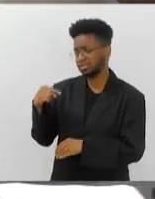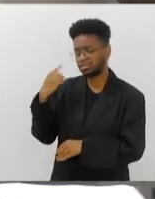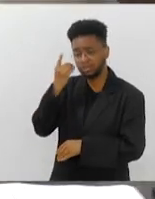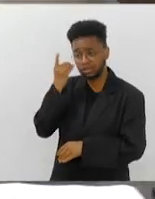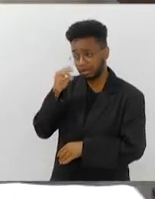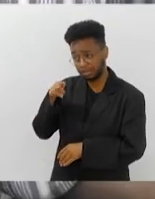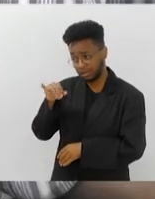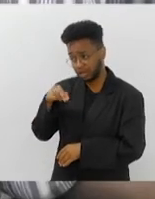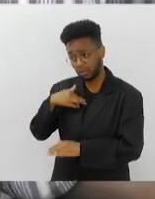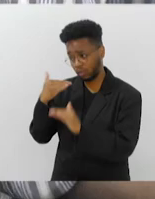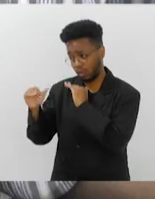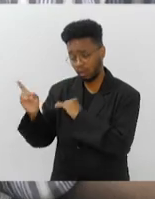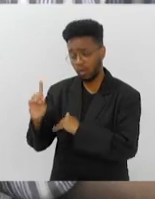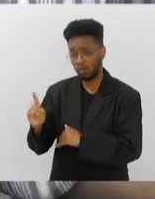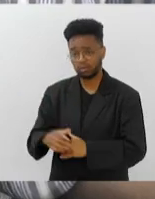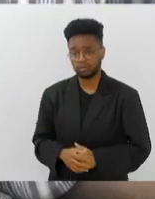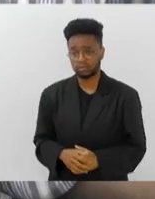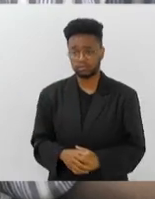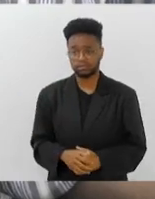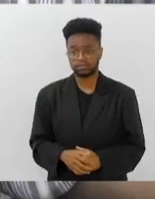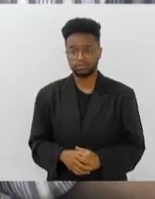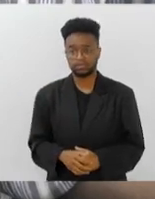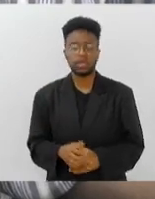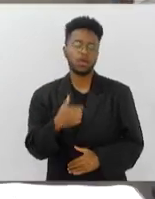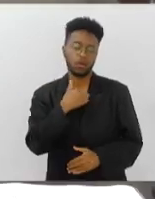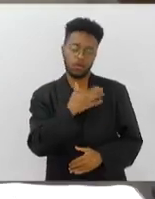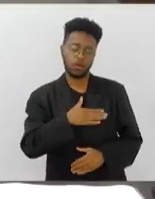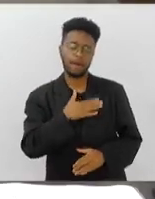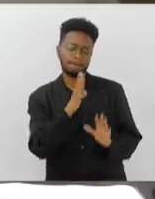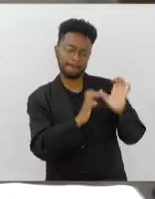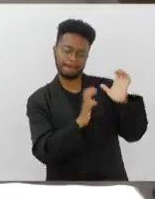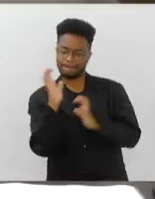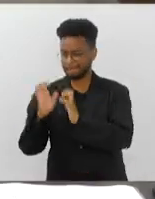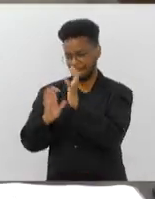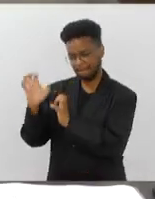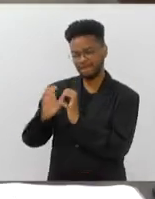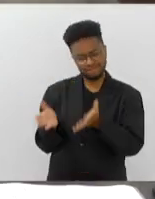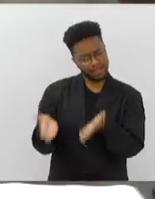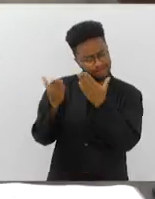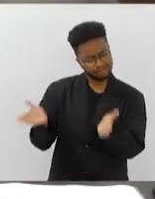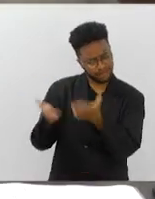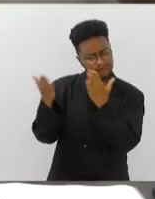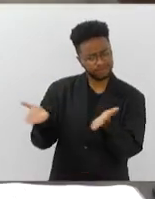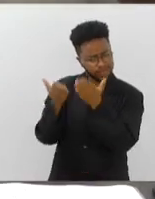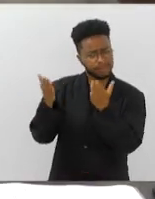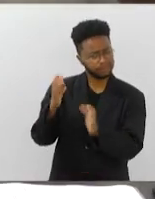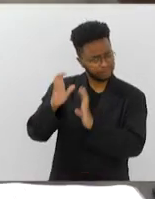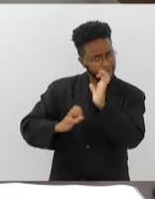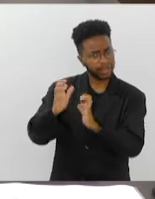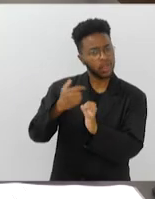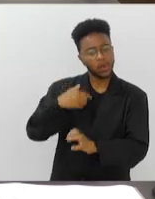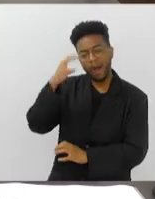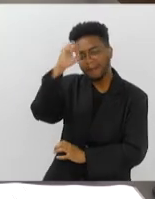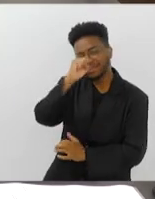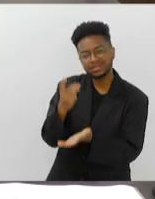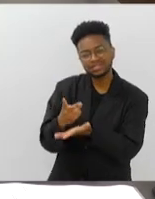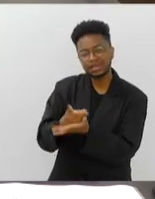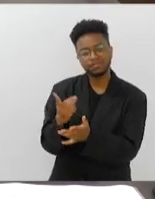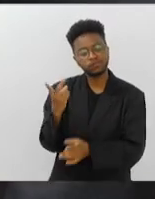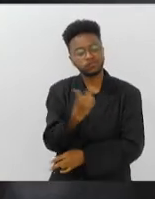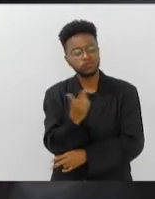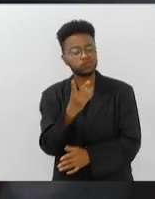alguns casos, meu não. Também. Briguem, eu gosto quando isso acontece. Briguem. Eu aprendo com o duelo do deputado Luiz